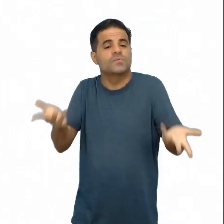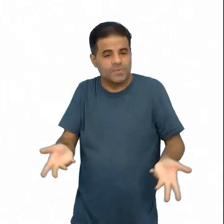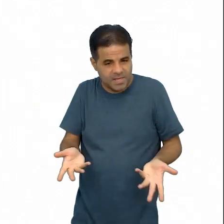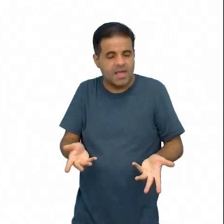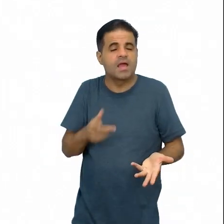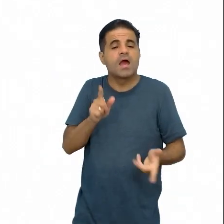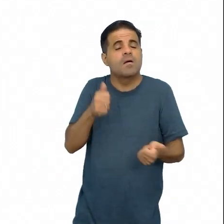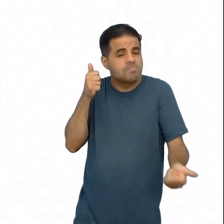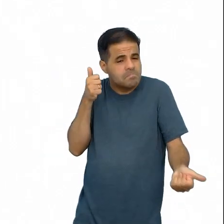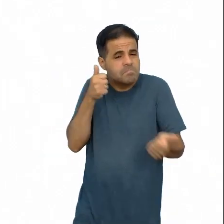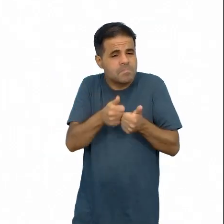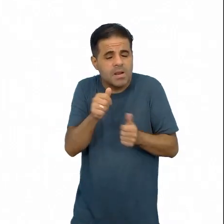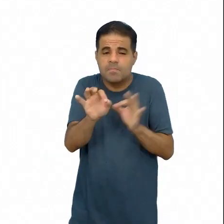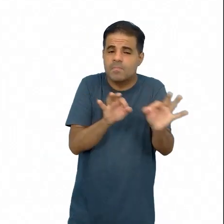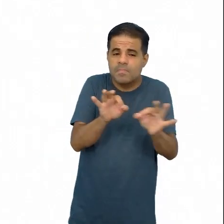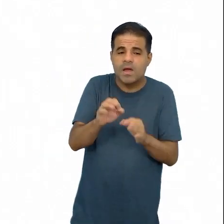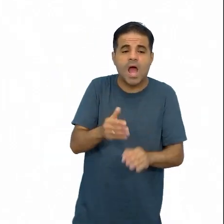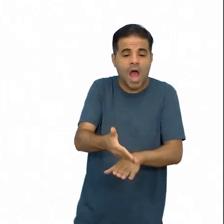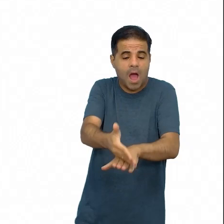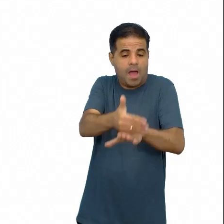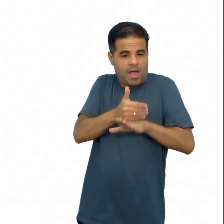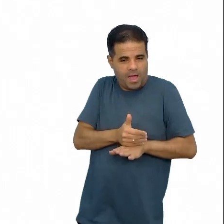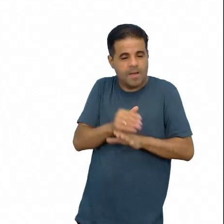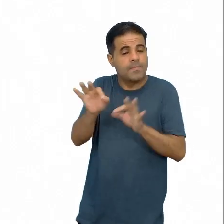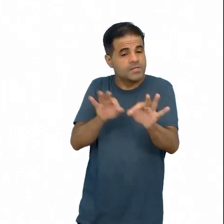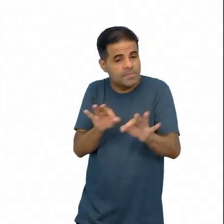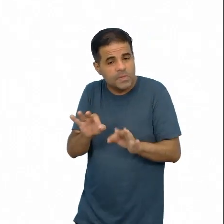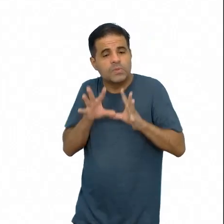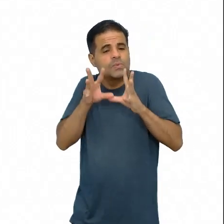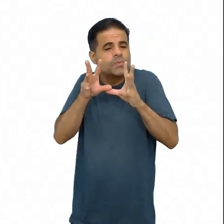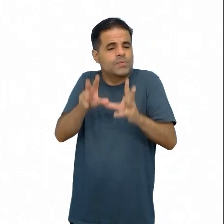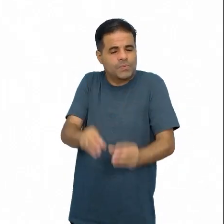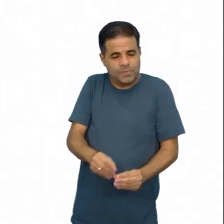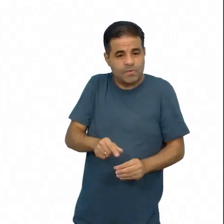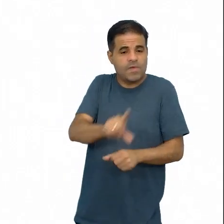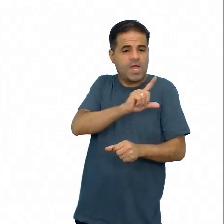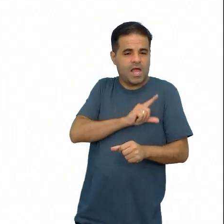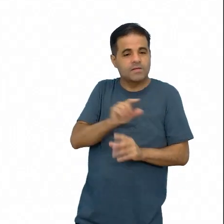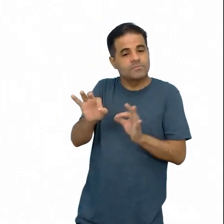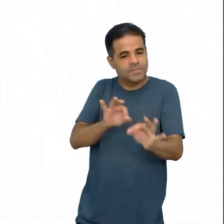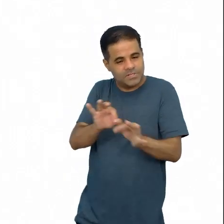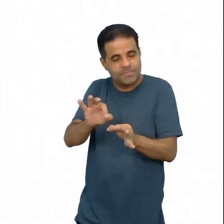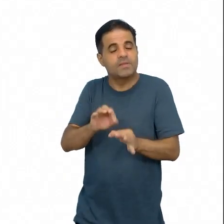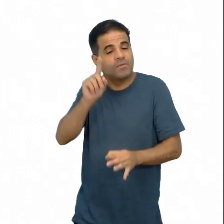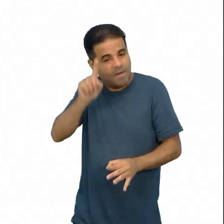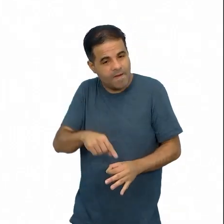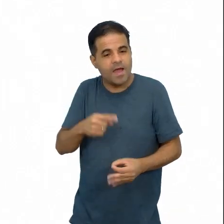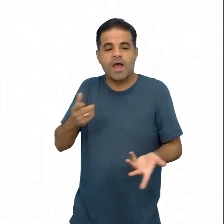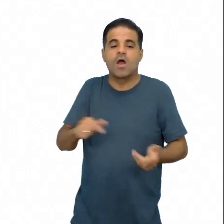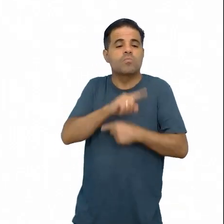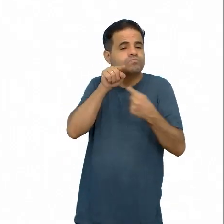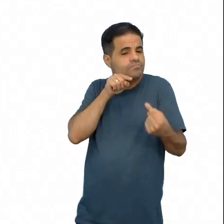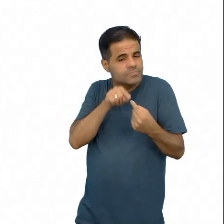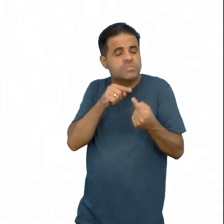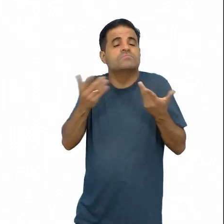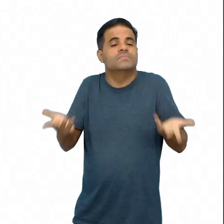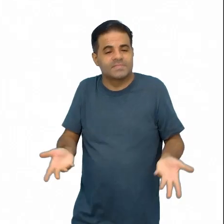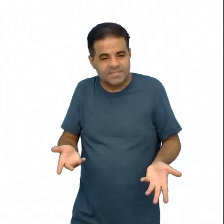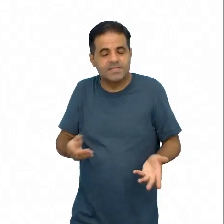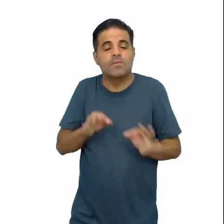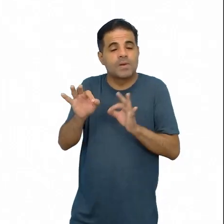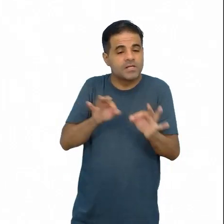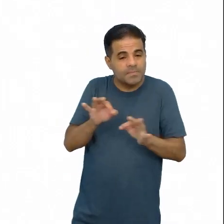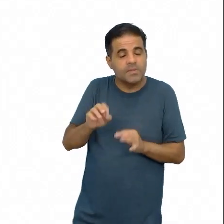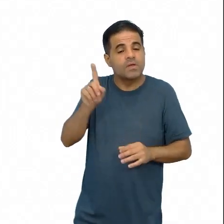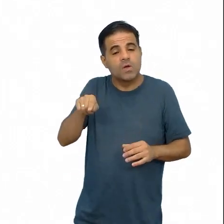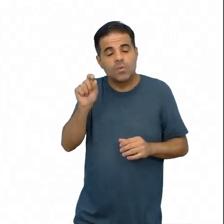os pré-planejamentos. O que é um pré-planejamento? Aquilo que vai vir antes do planejamento nosso. Então, quais são os objetivos? Então, o pré-planejamento